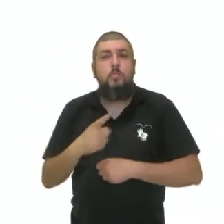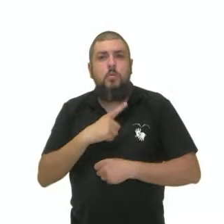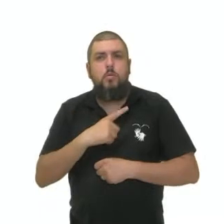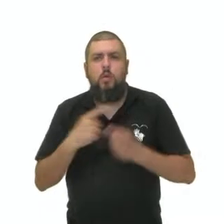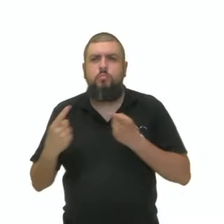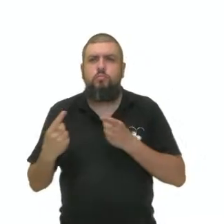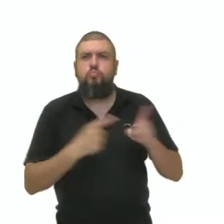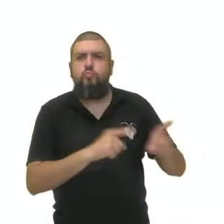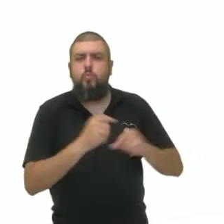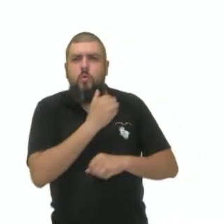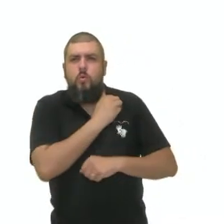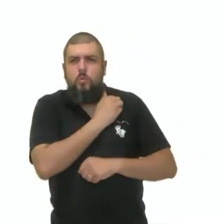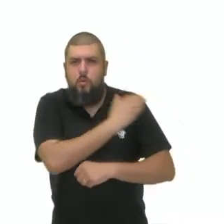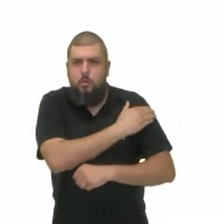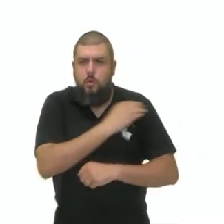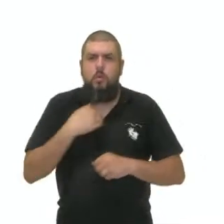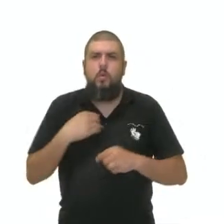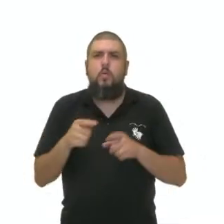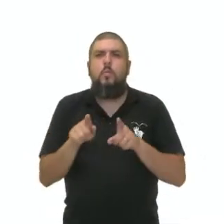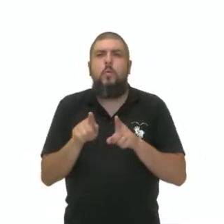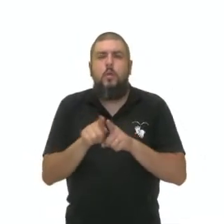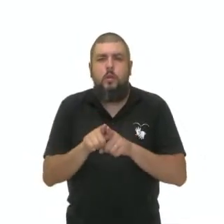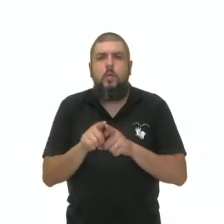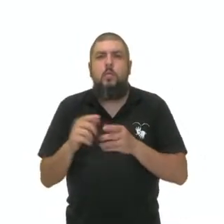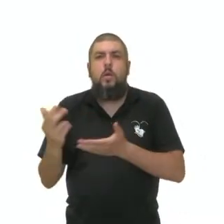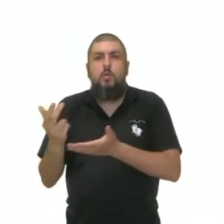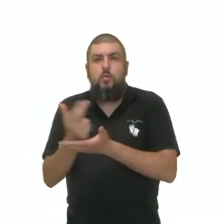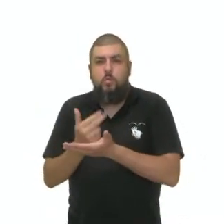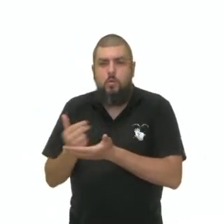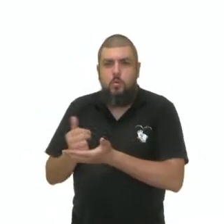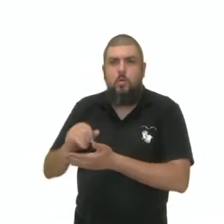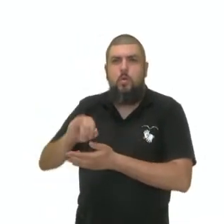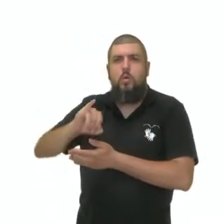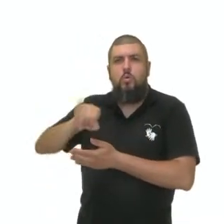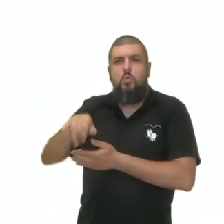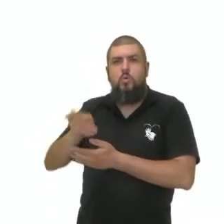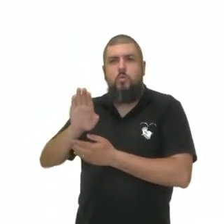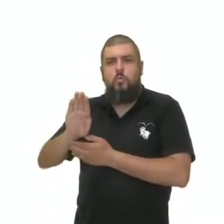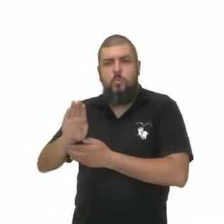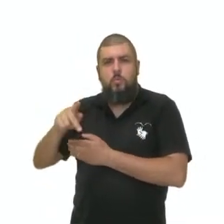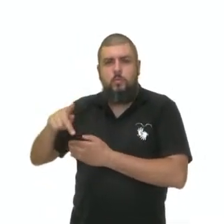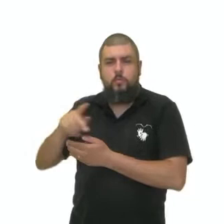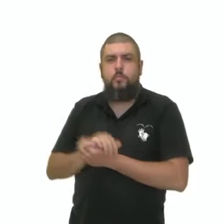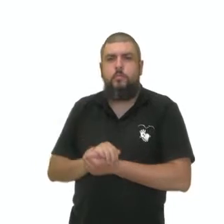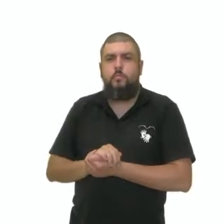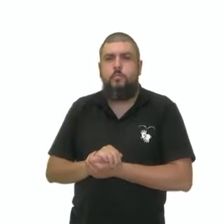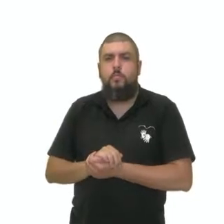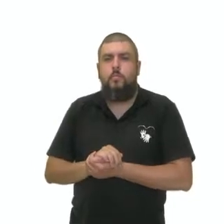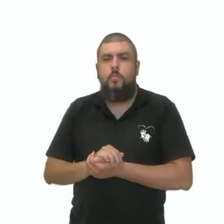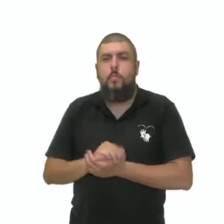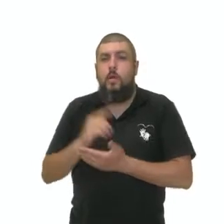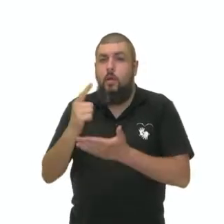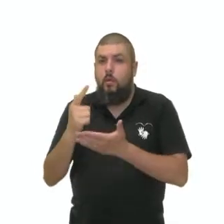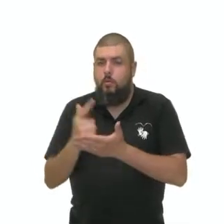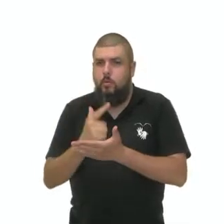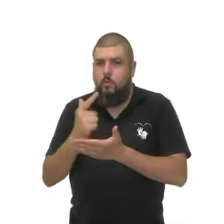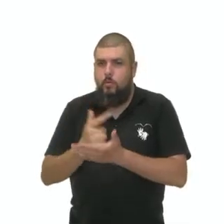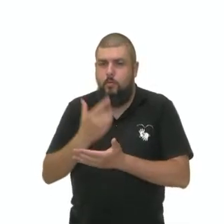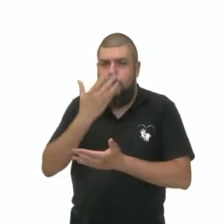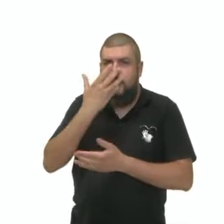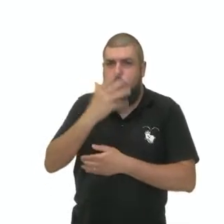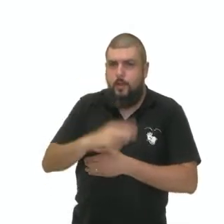Rodrigo França e ilustrada por Juliana Barbosa Pereira. O livro infantil saiu neste ano pela